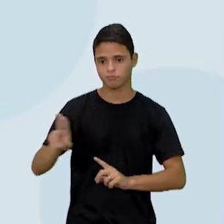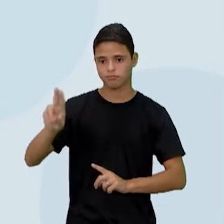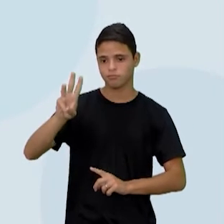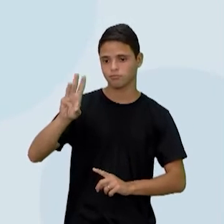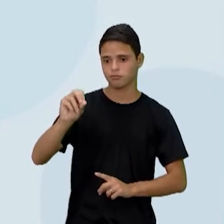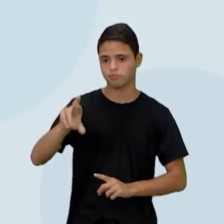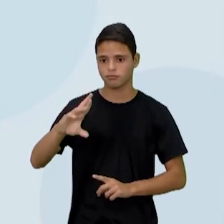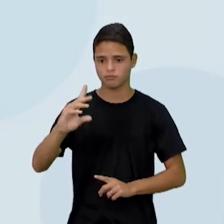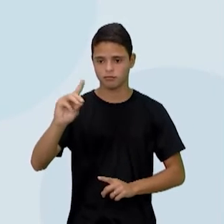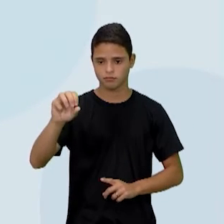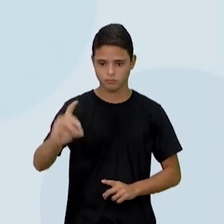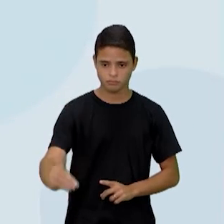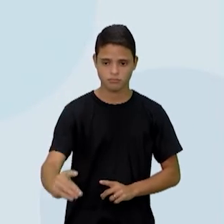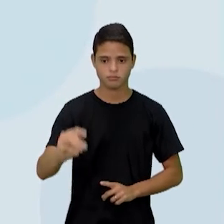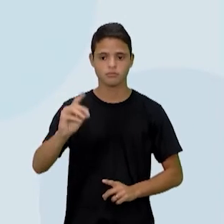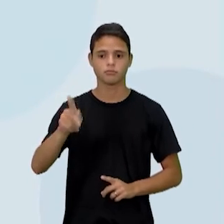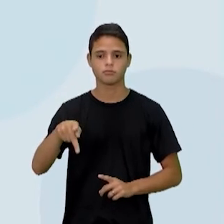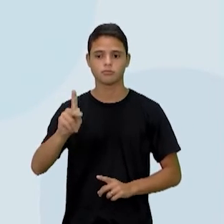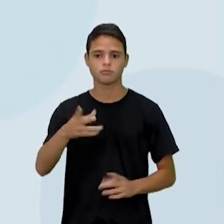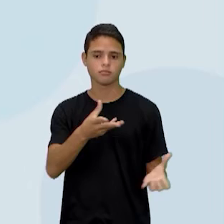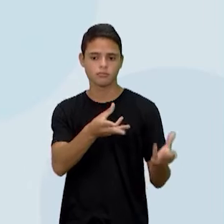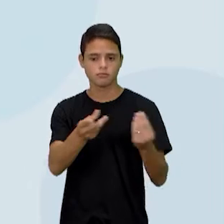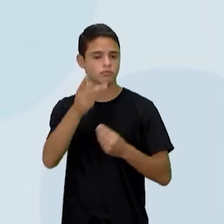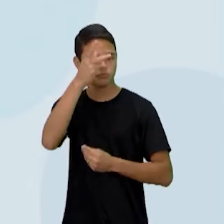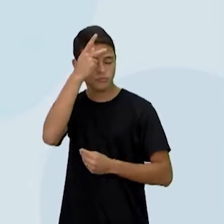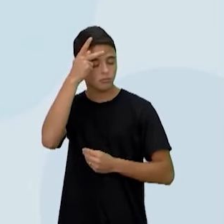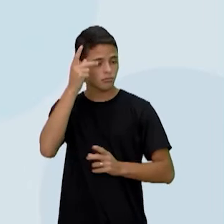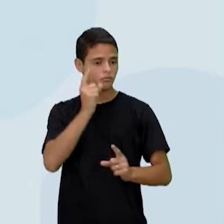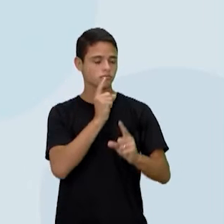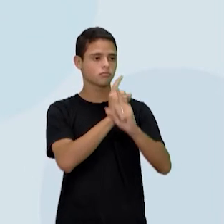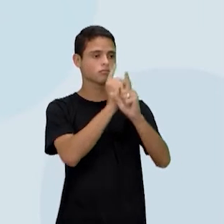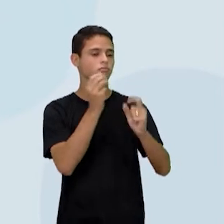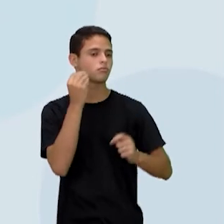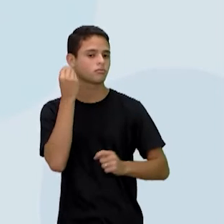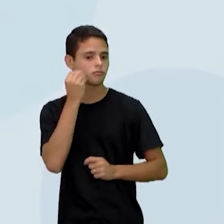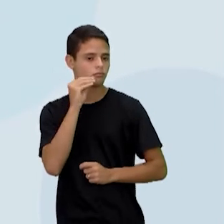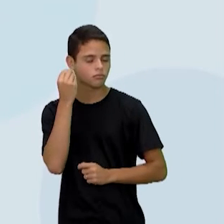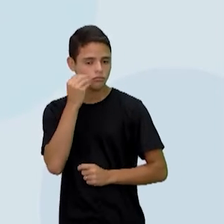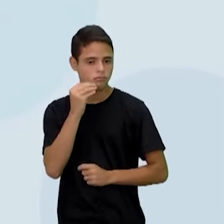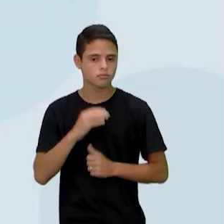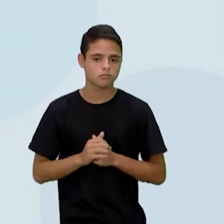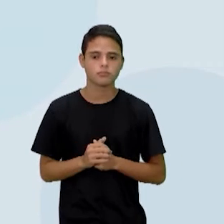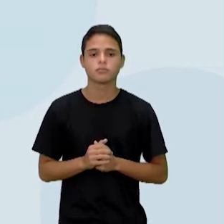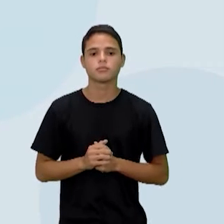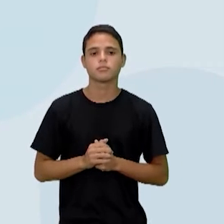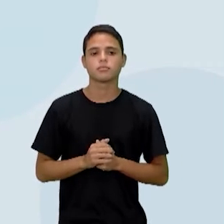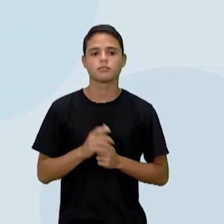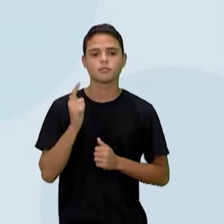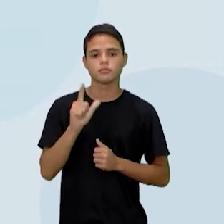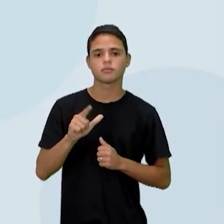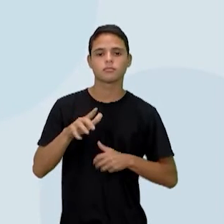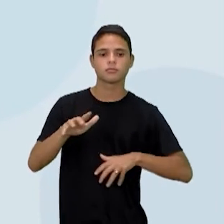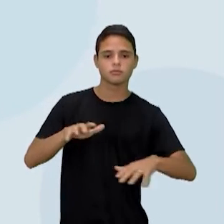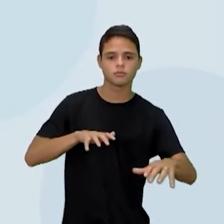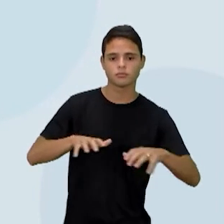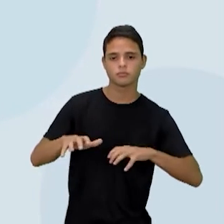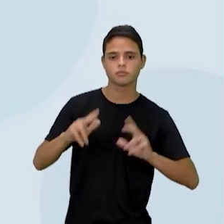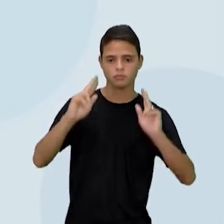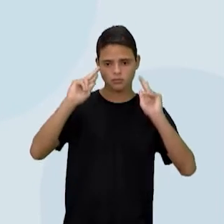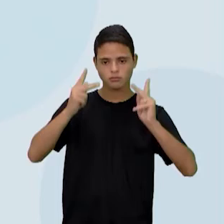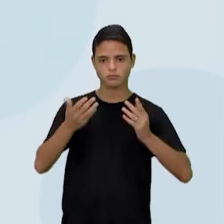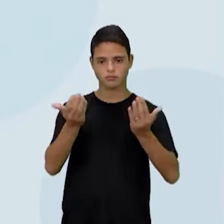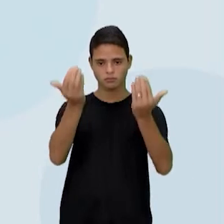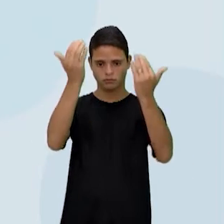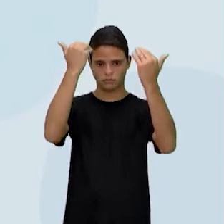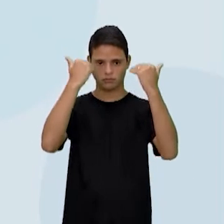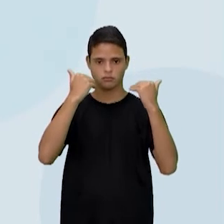desses cursos gratuitos, né? Muitas pessoas descobrem as possibilidades, né, de movimento do seu corpo, vencendo,